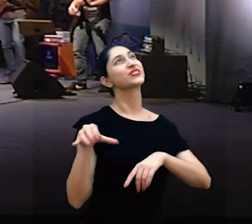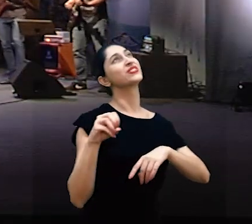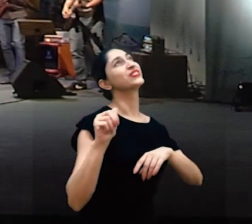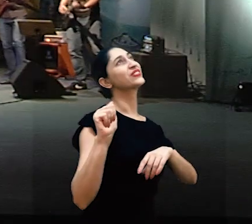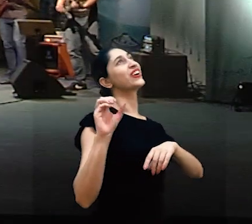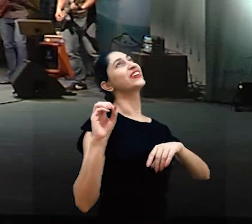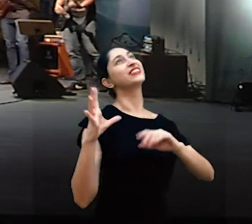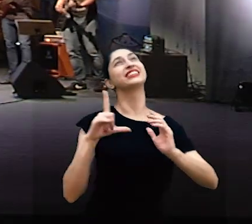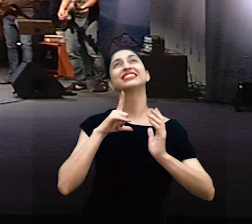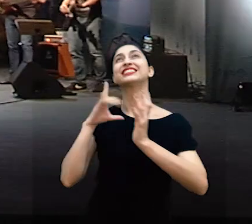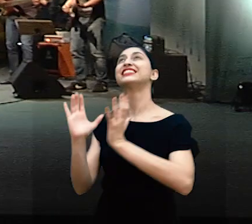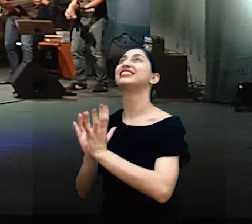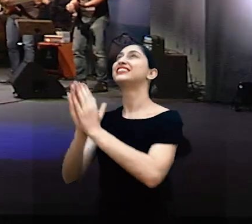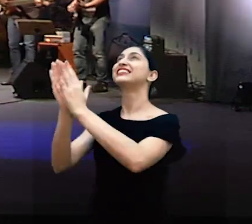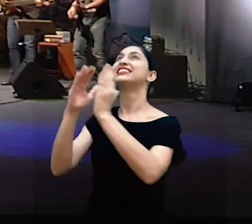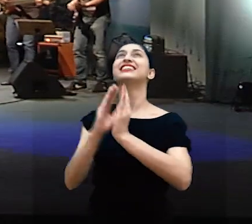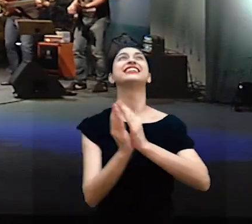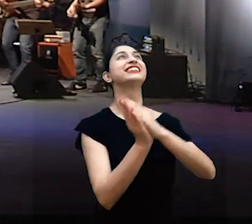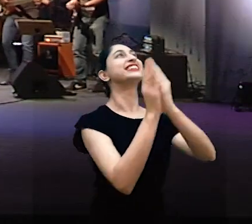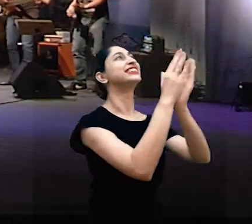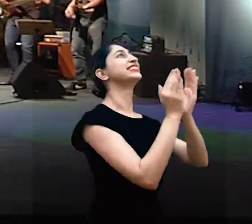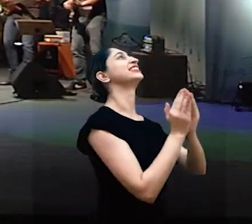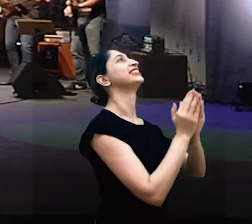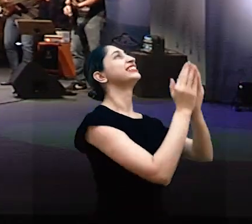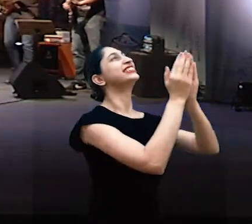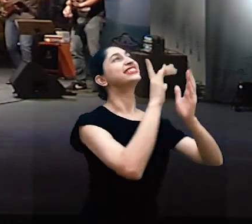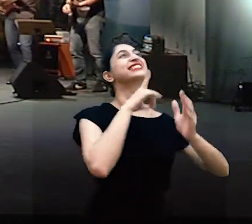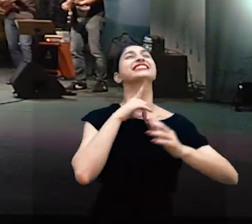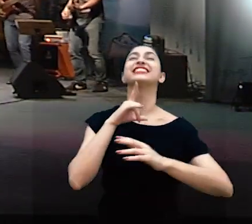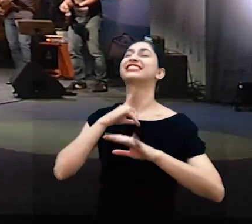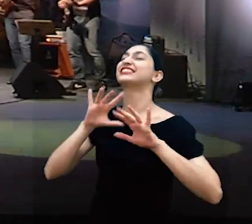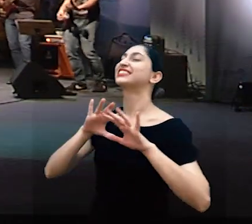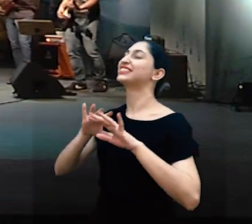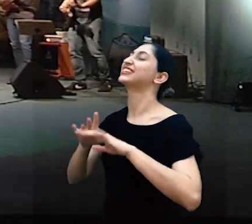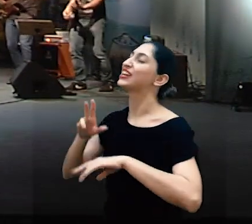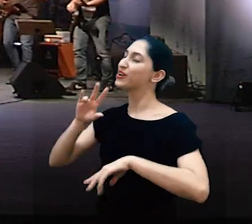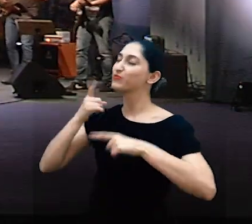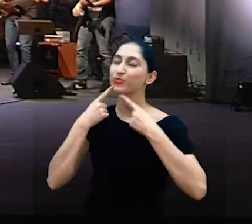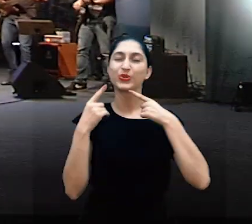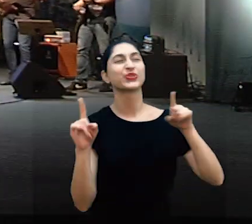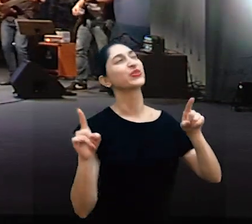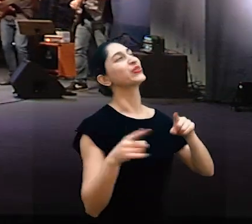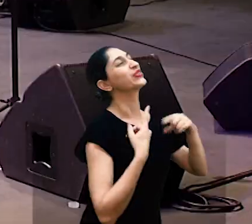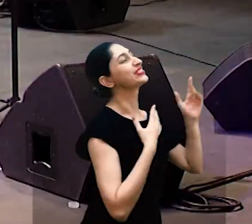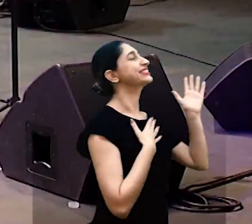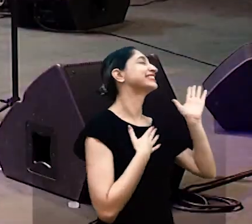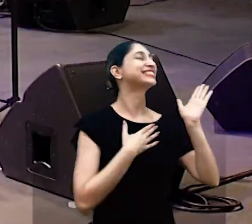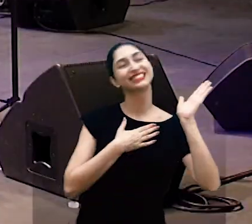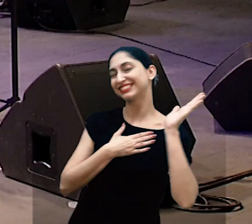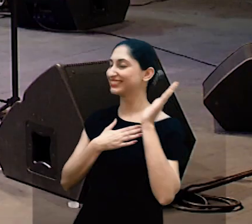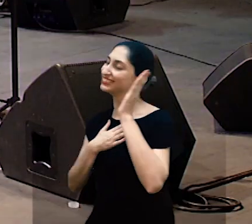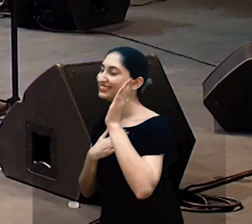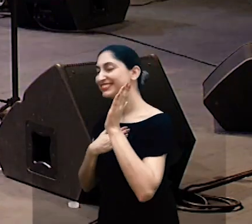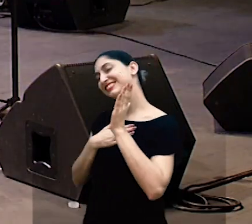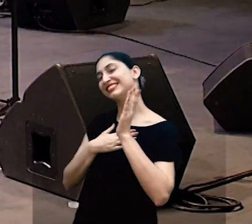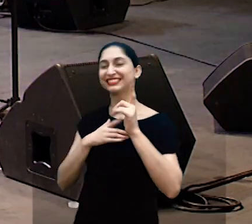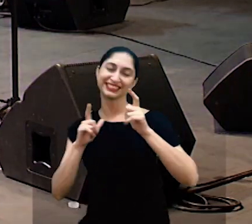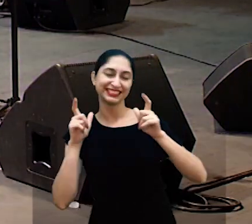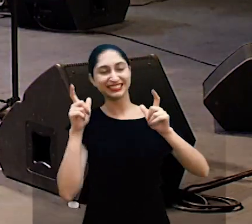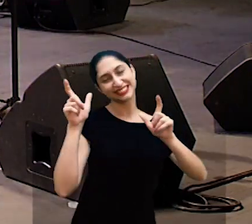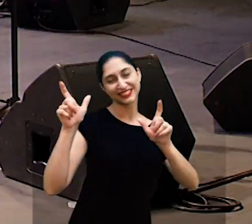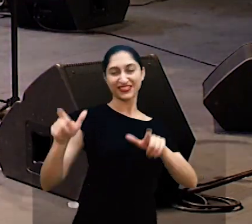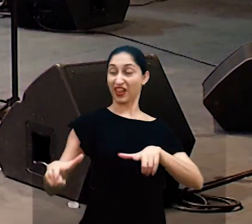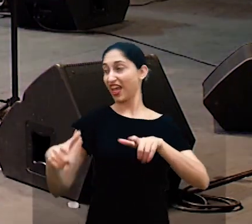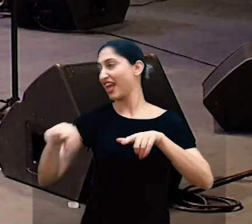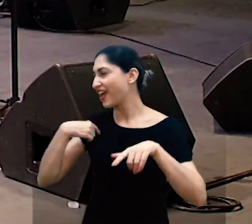João. Havia balão do ar, shot, baião e salão. E no terreiro o